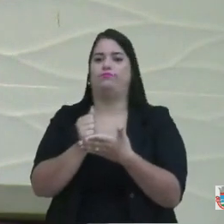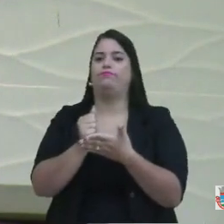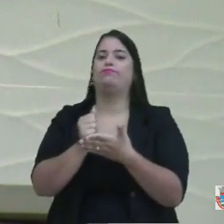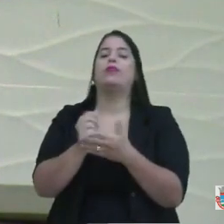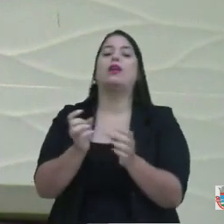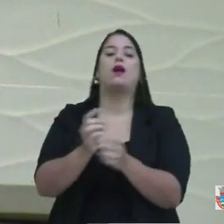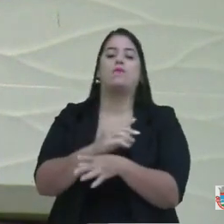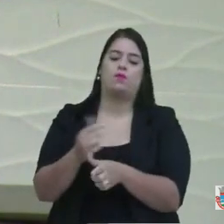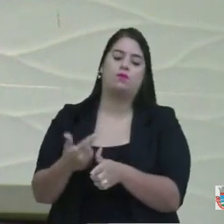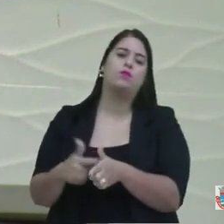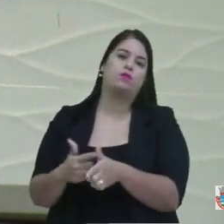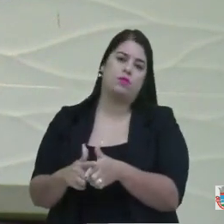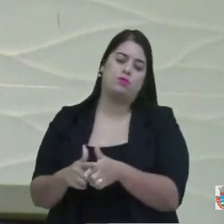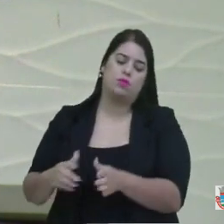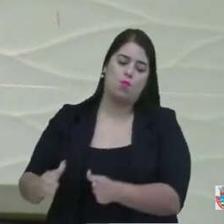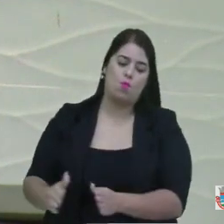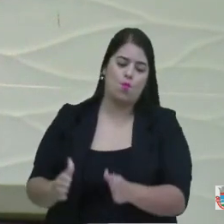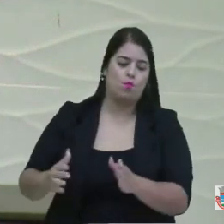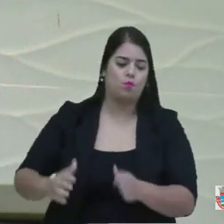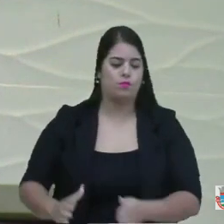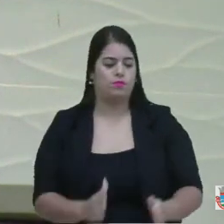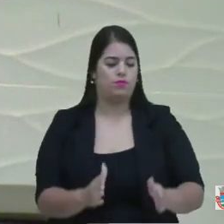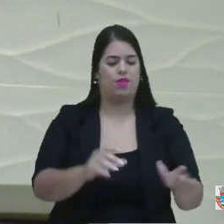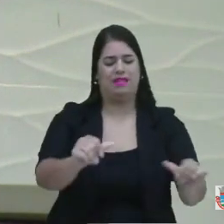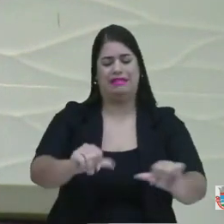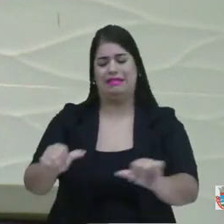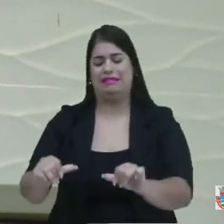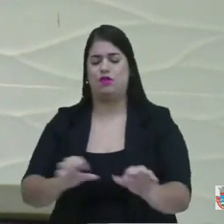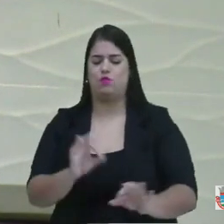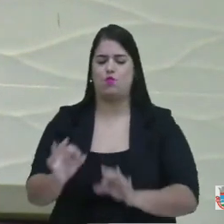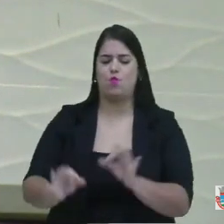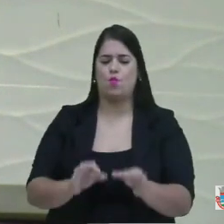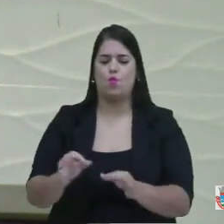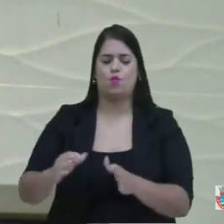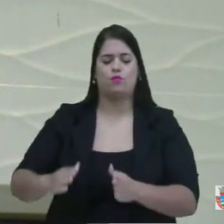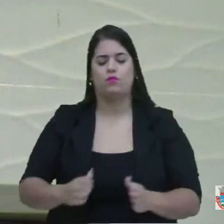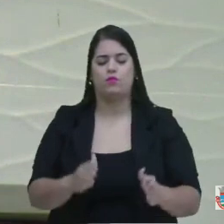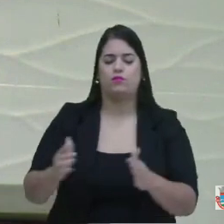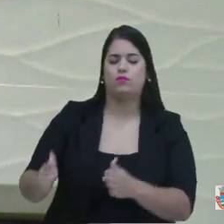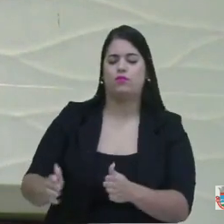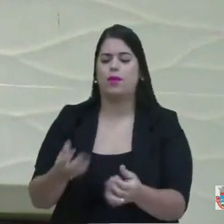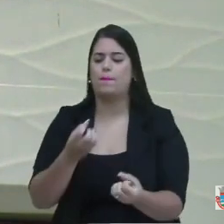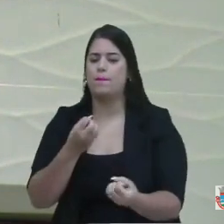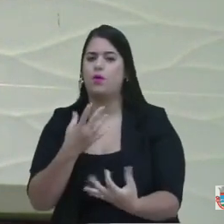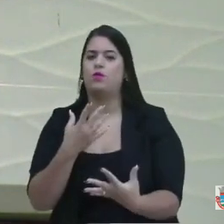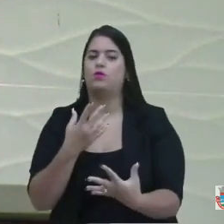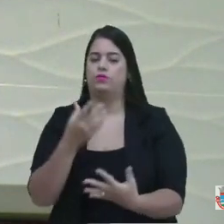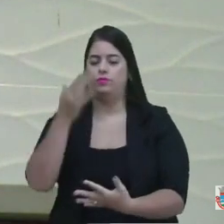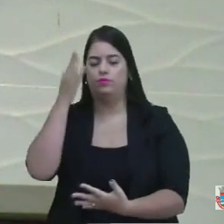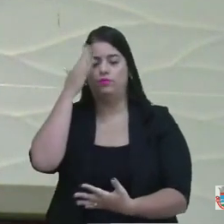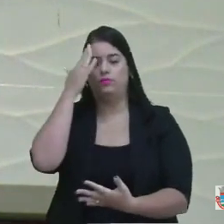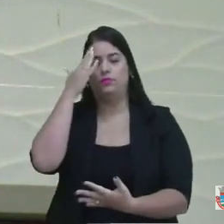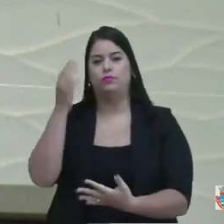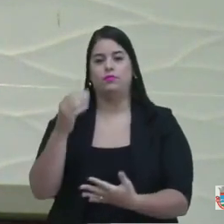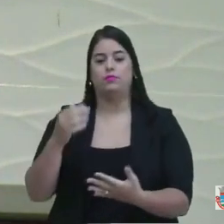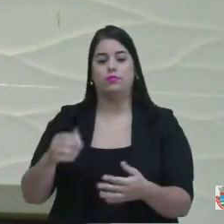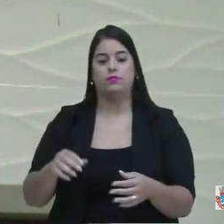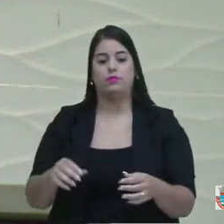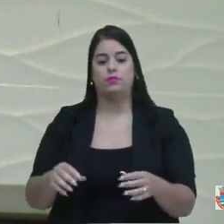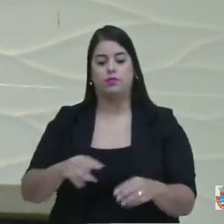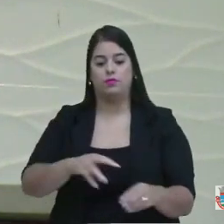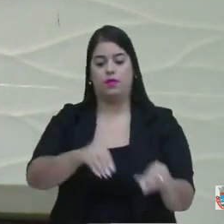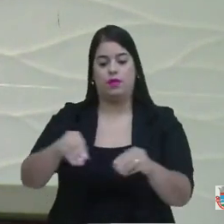resolvendo o problema daquelas estradas naquela região, né? Aração de terra